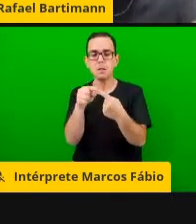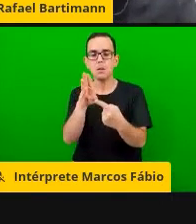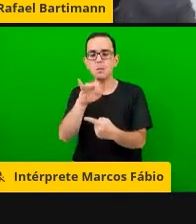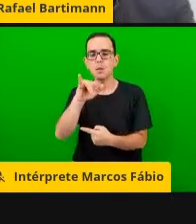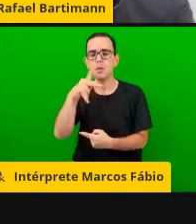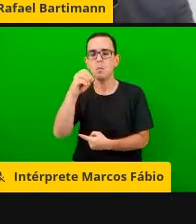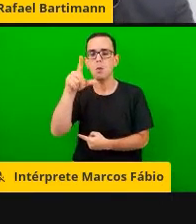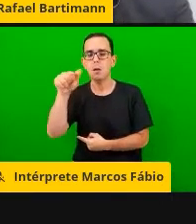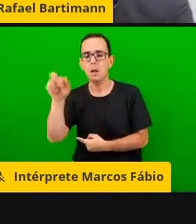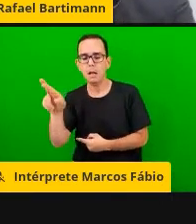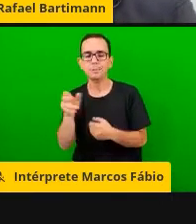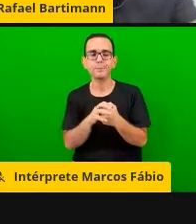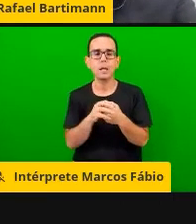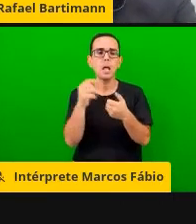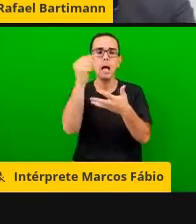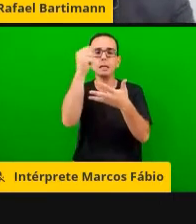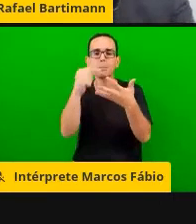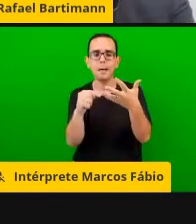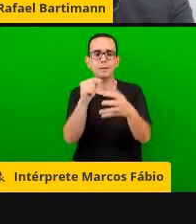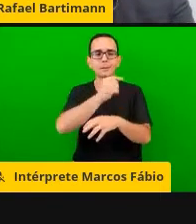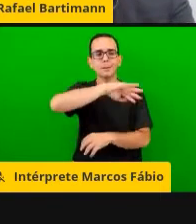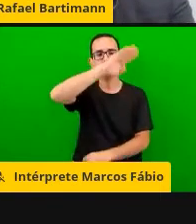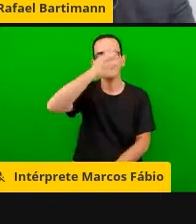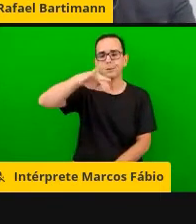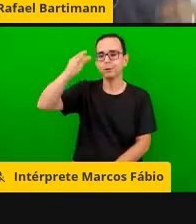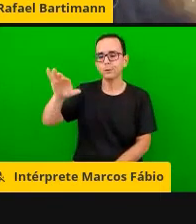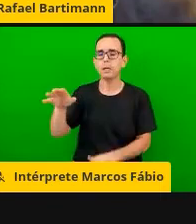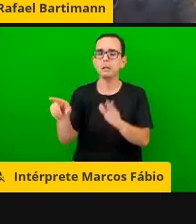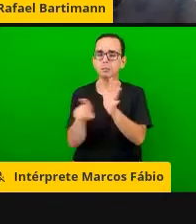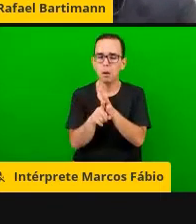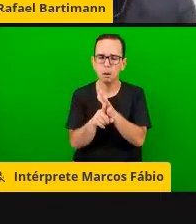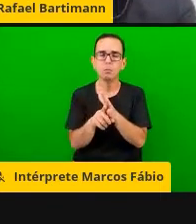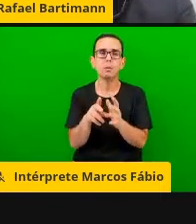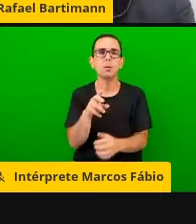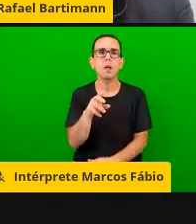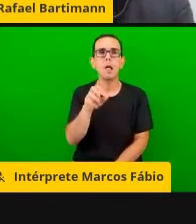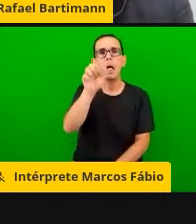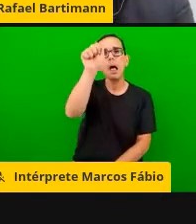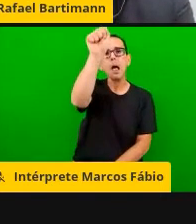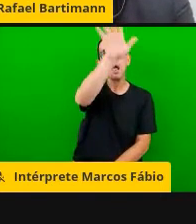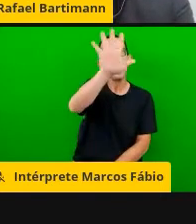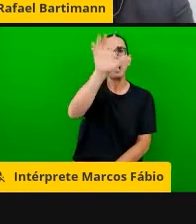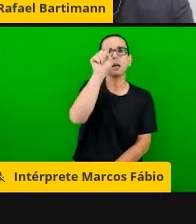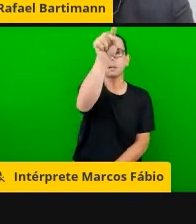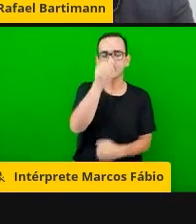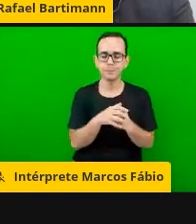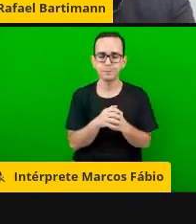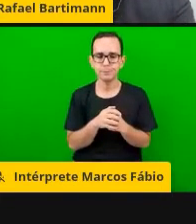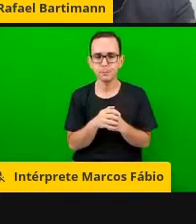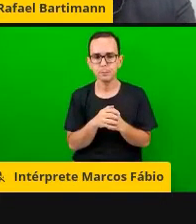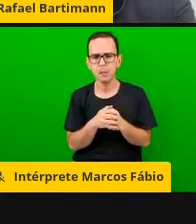aspectos demográficos, né, da América Latina, por exemplo, né, migrações e diversidade, como que isso vai se